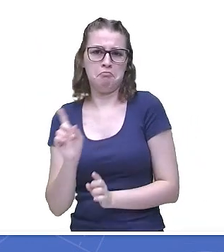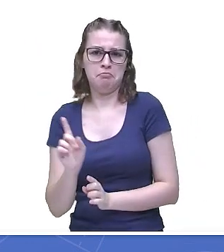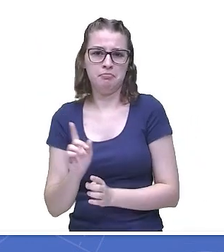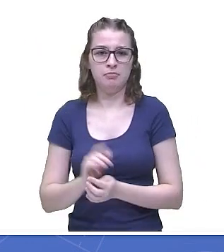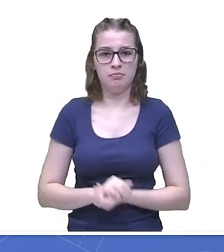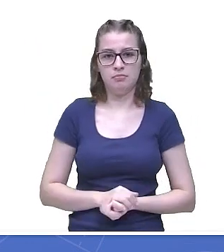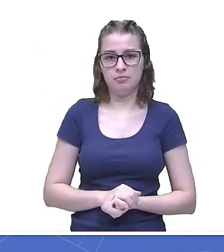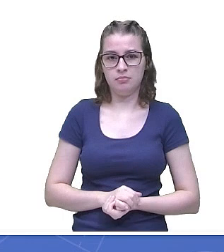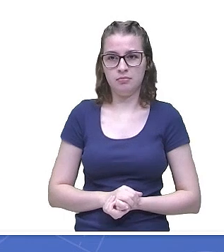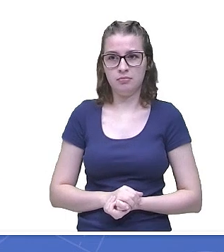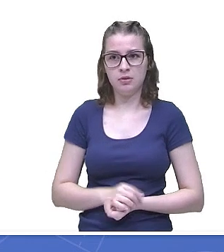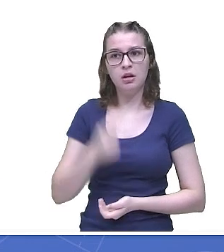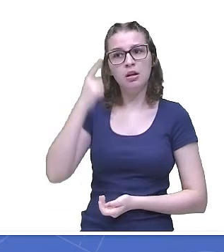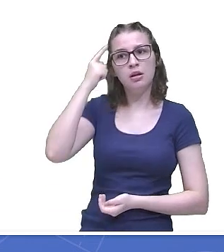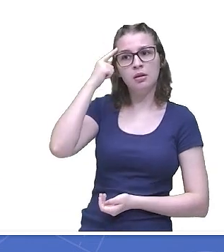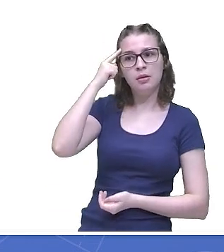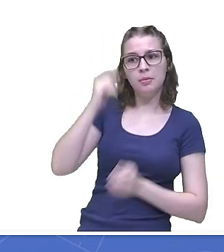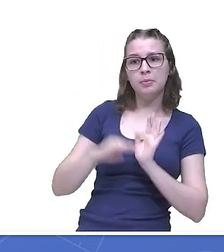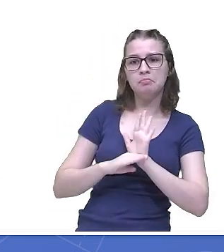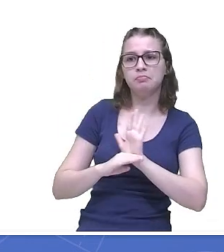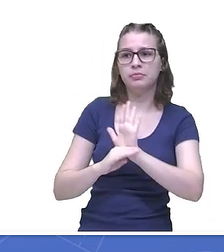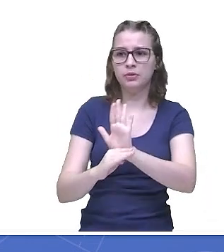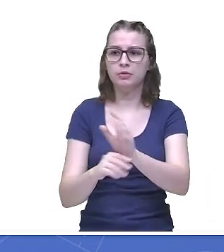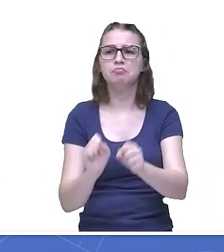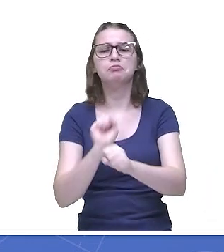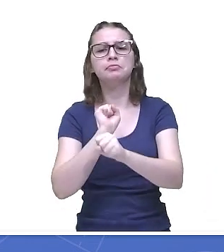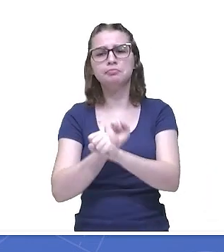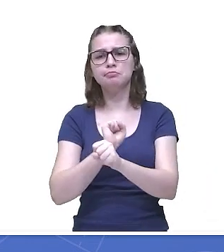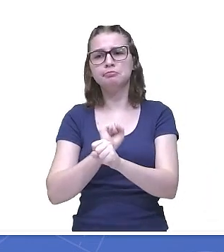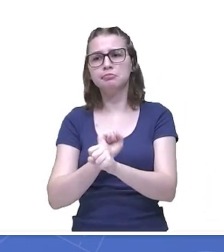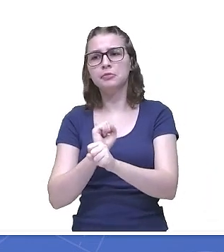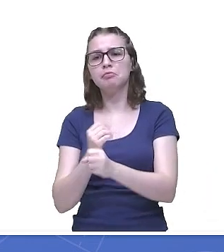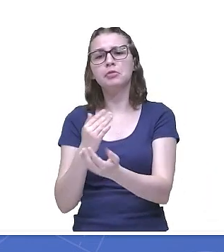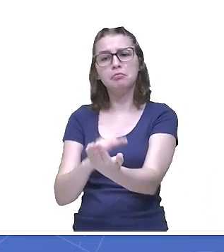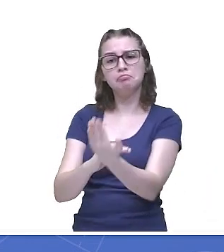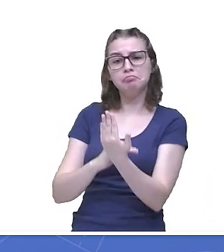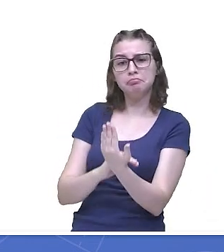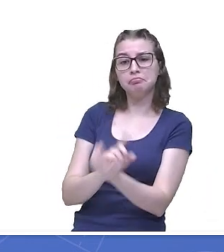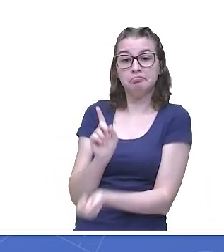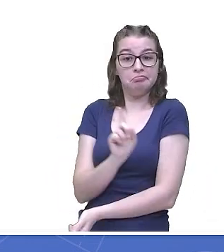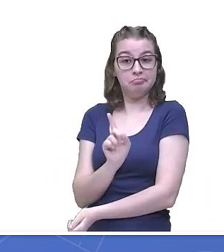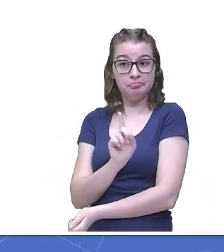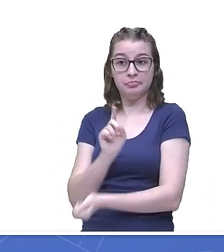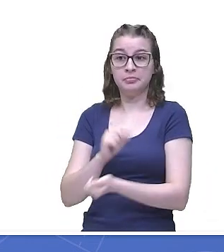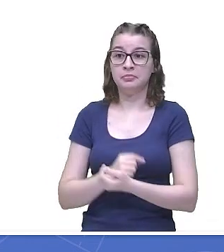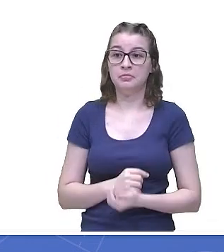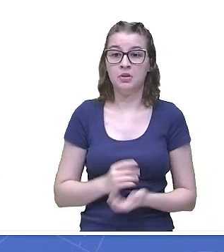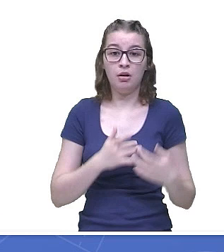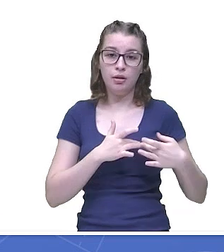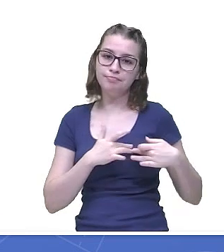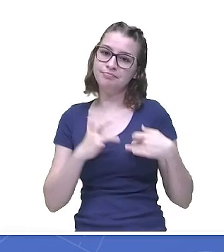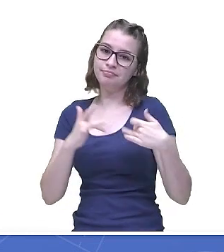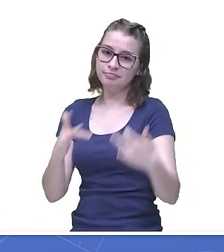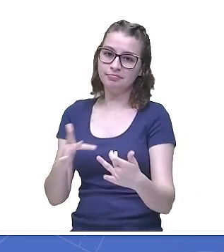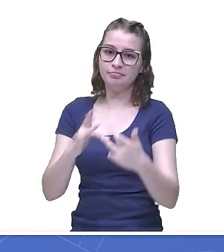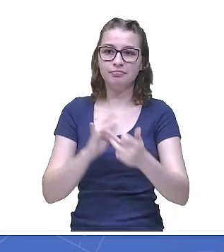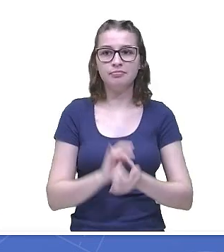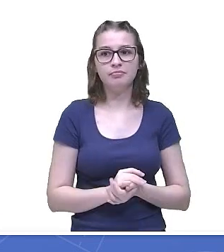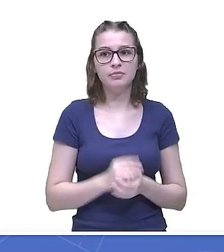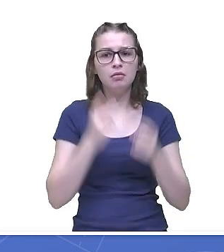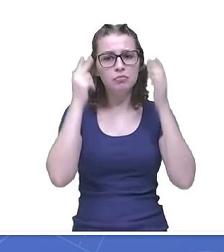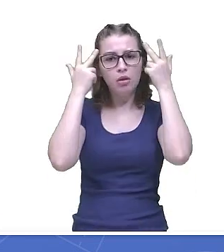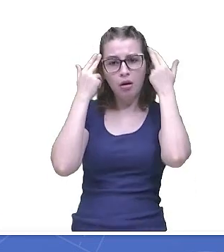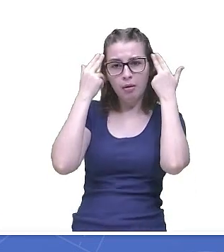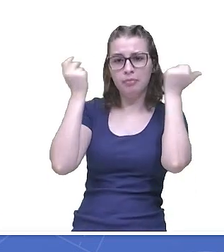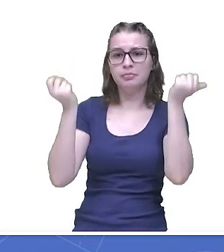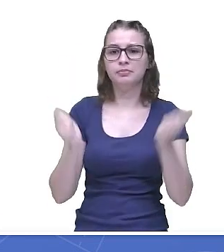esperando receber. O pai, a mãe, os irmãos, os filhos, eles não se doam um ao outro porque eles